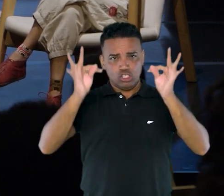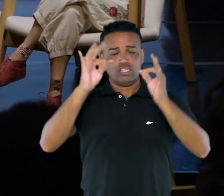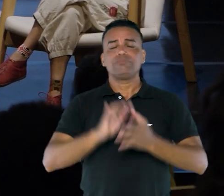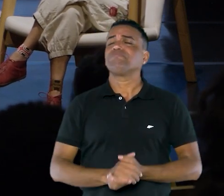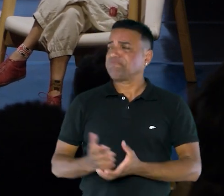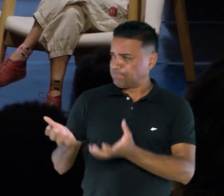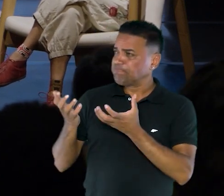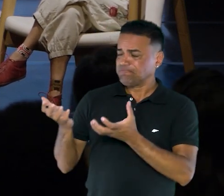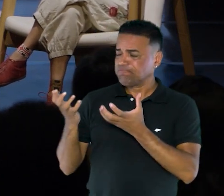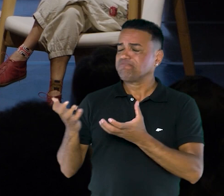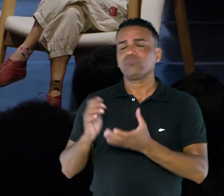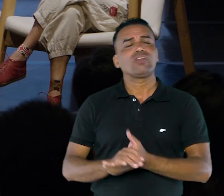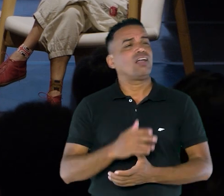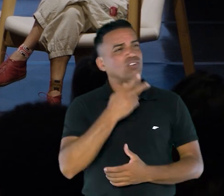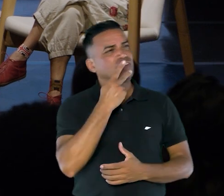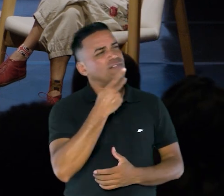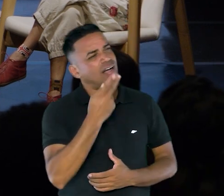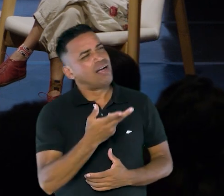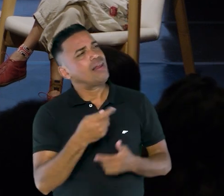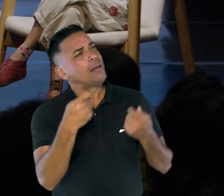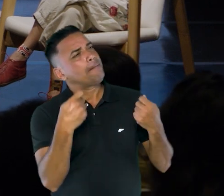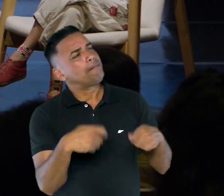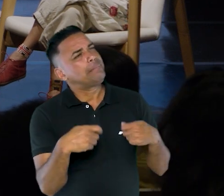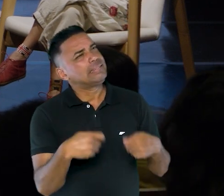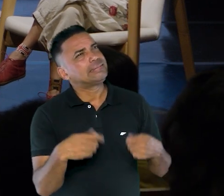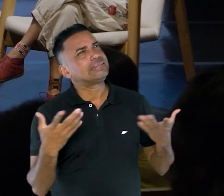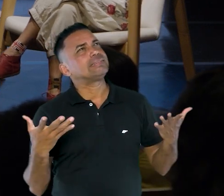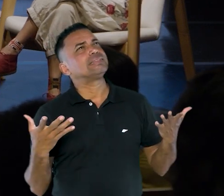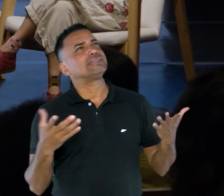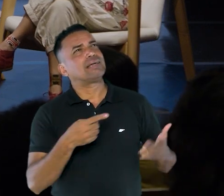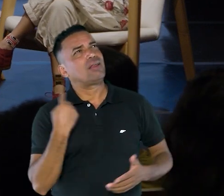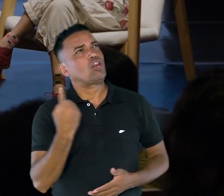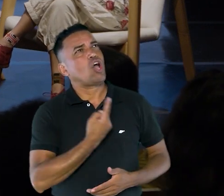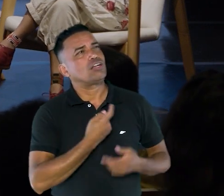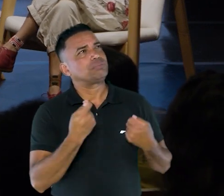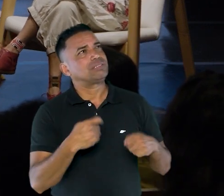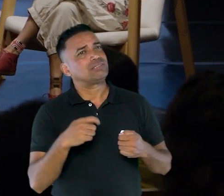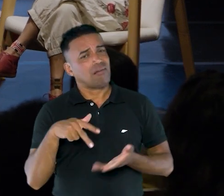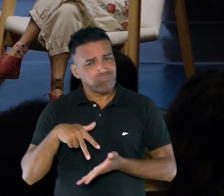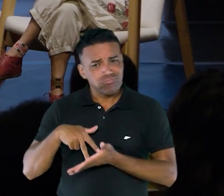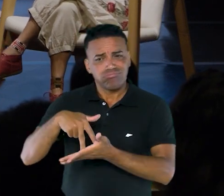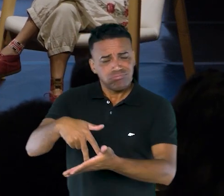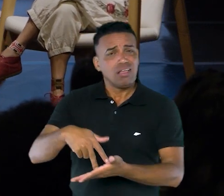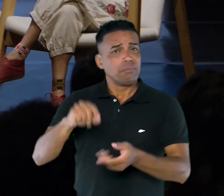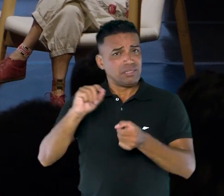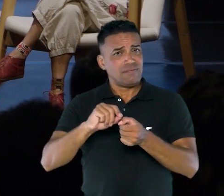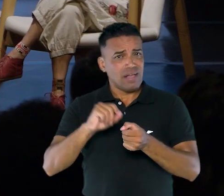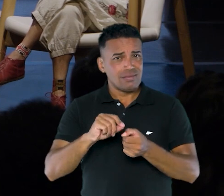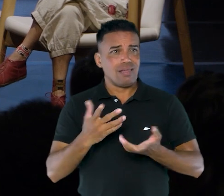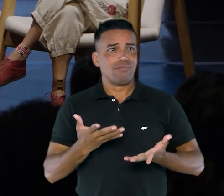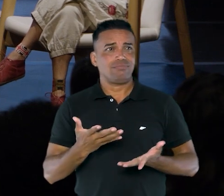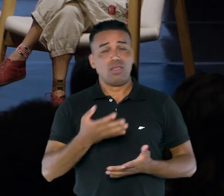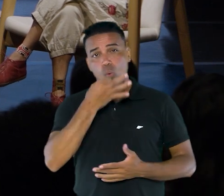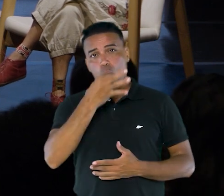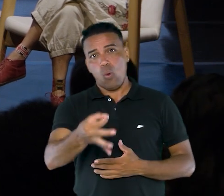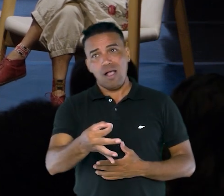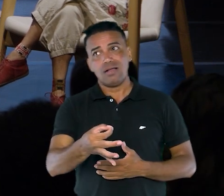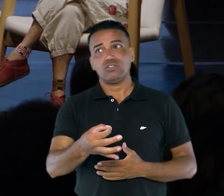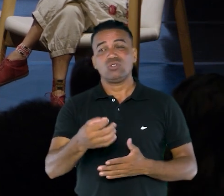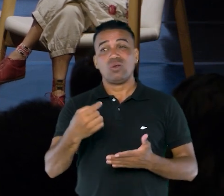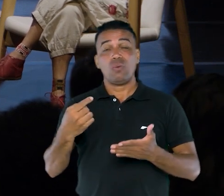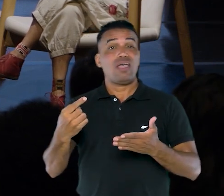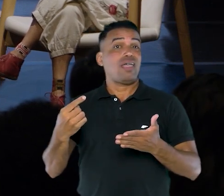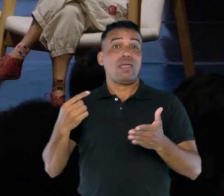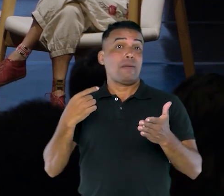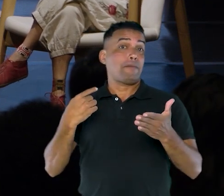acho que essa coisa que você fala, a gente precisa, né? A gente precisa ir lá, a gente precisa fazer isso. Eu acho que é uma